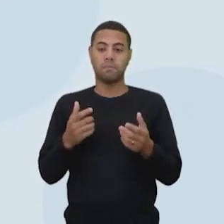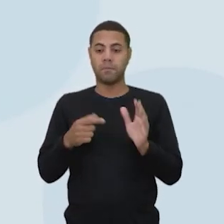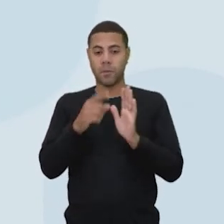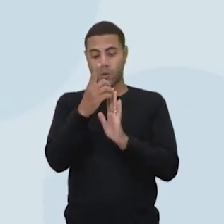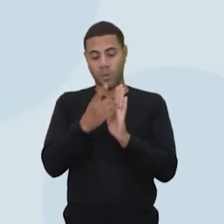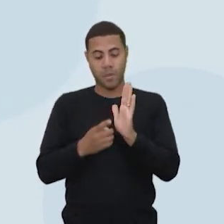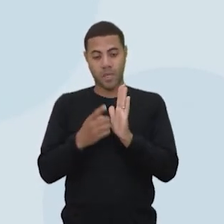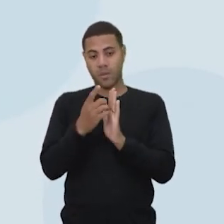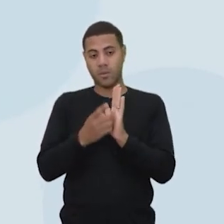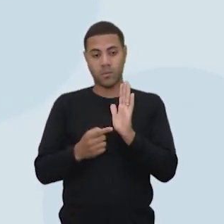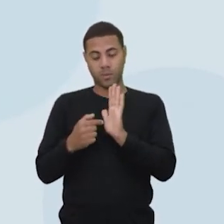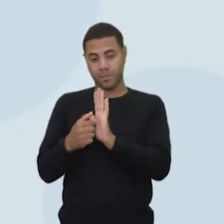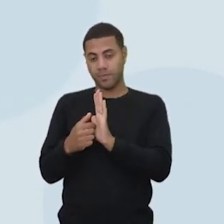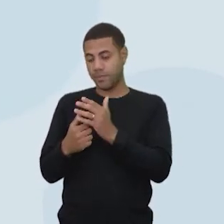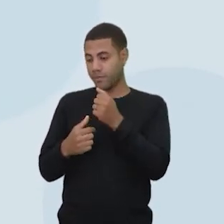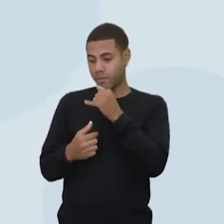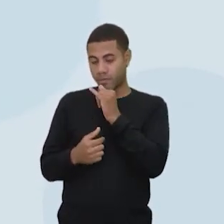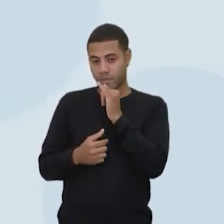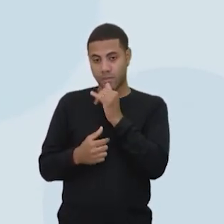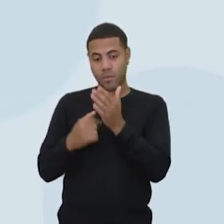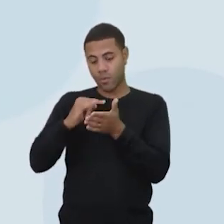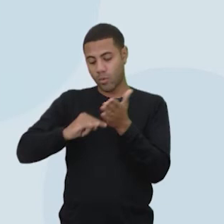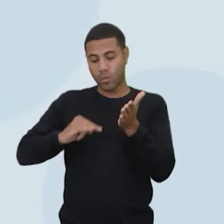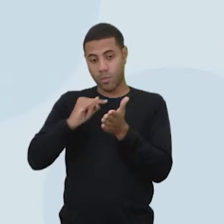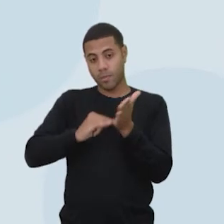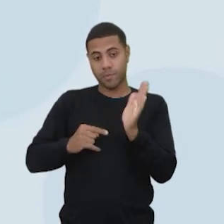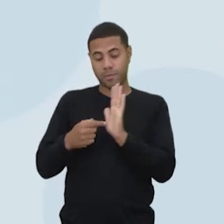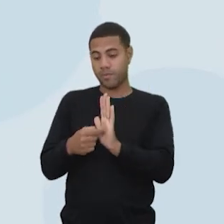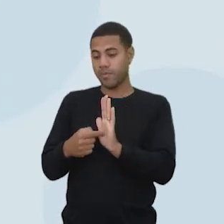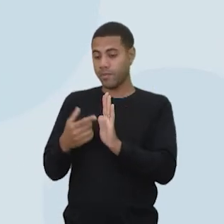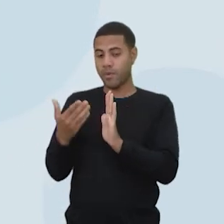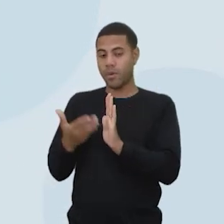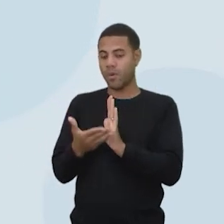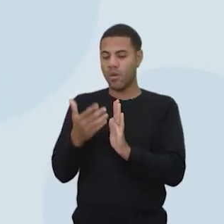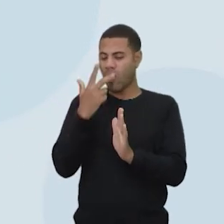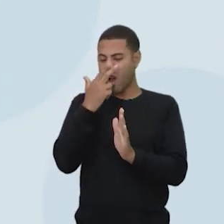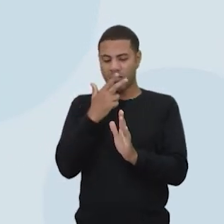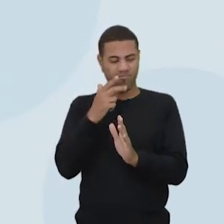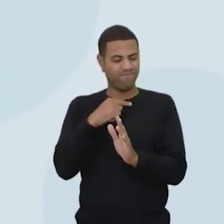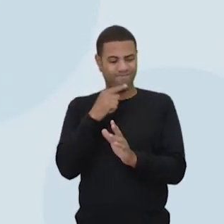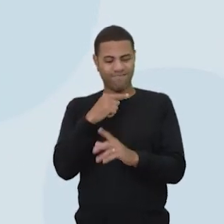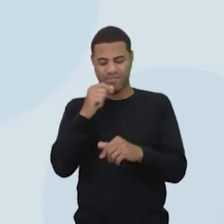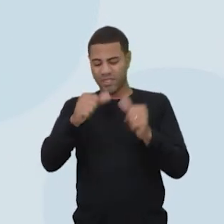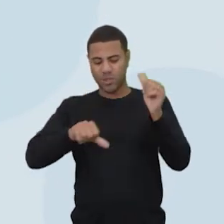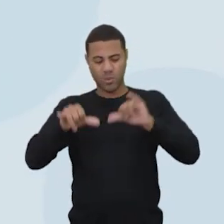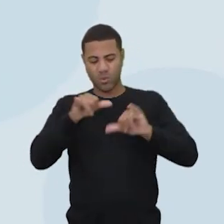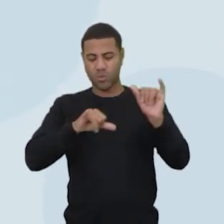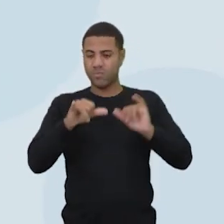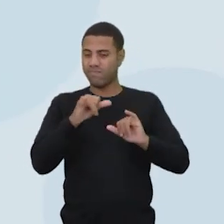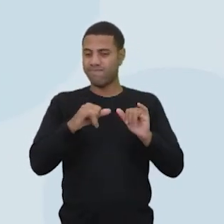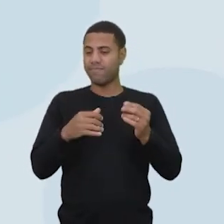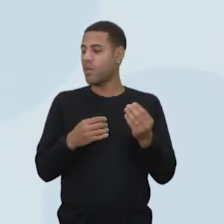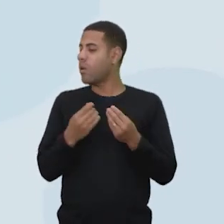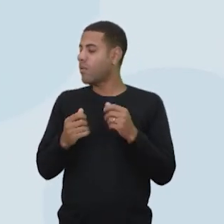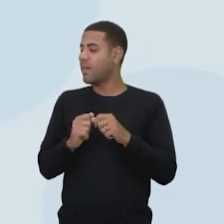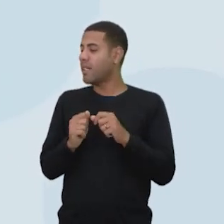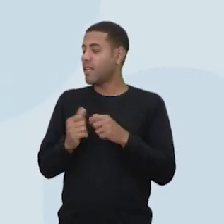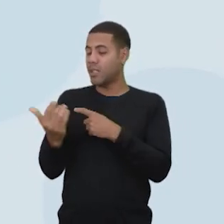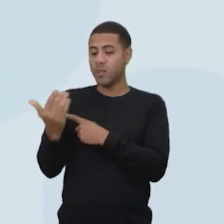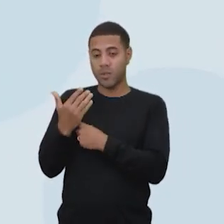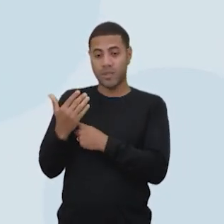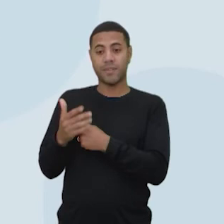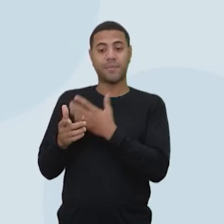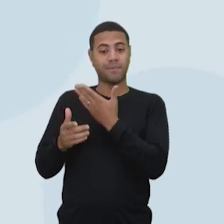cientista B vai verificar, olha, eu acho que essa concentração desse reagente ficou muito alta, vamos diminuir essa concentração.